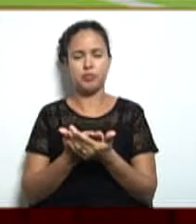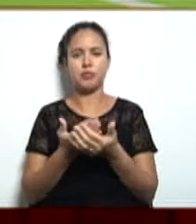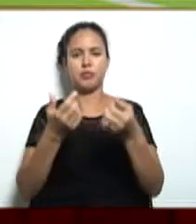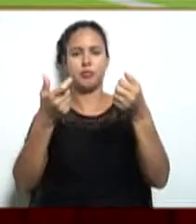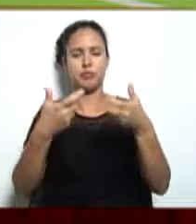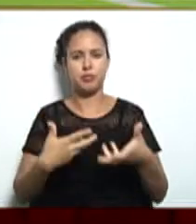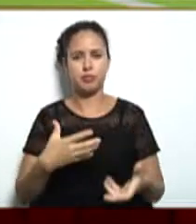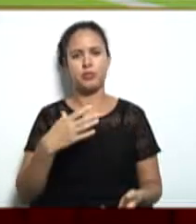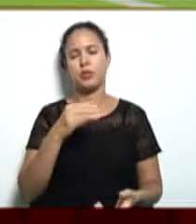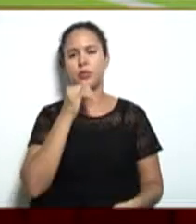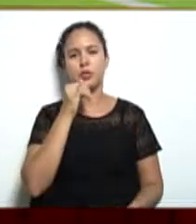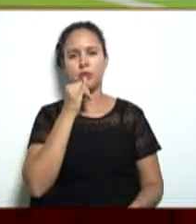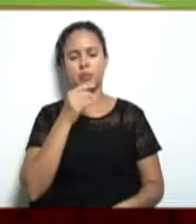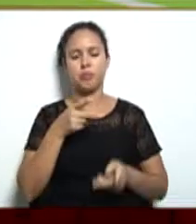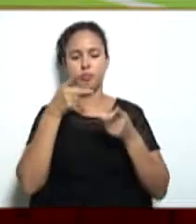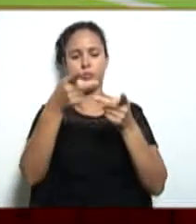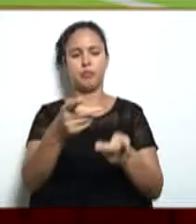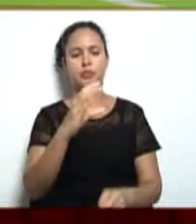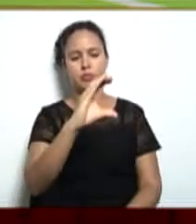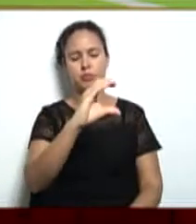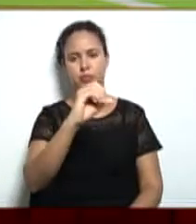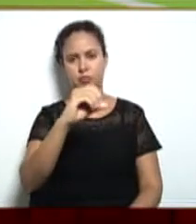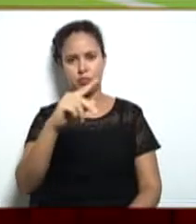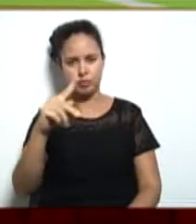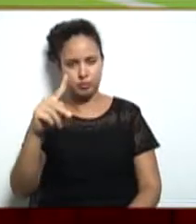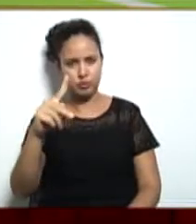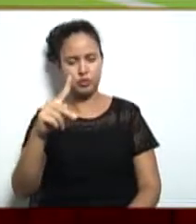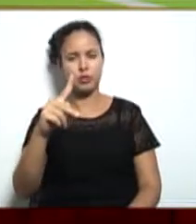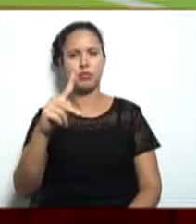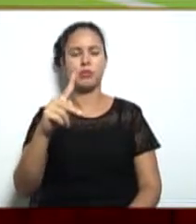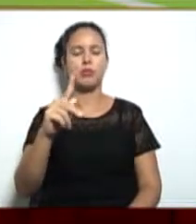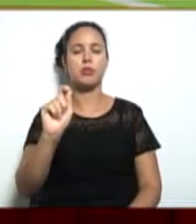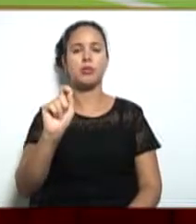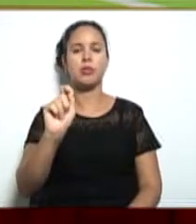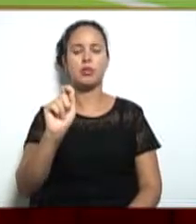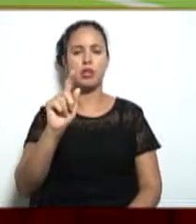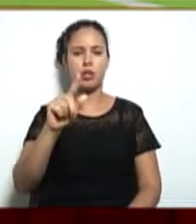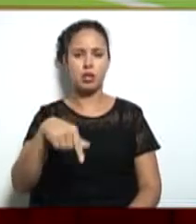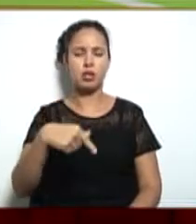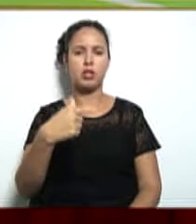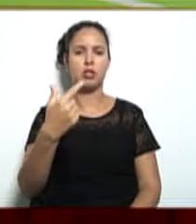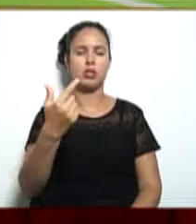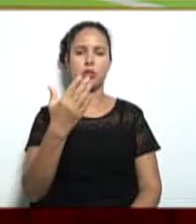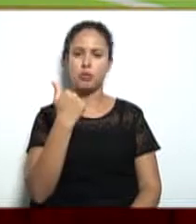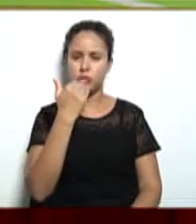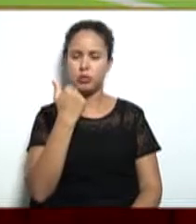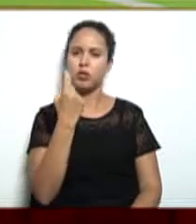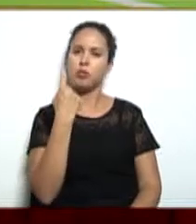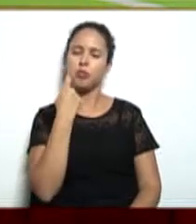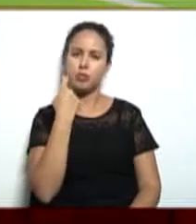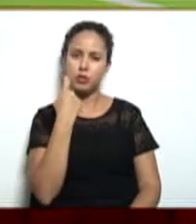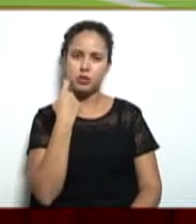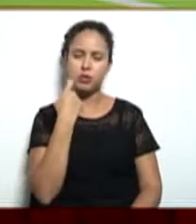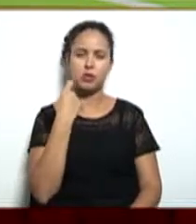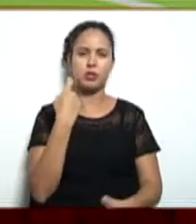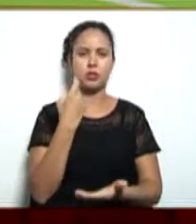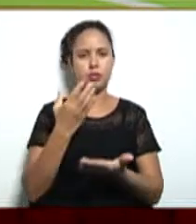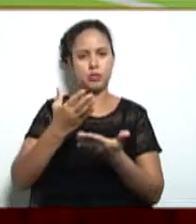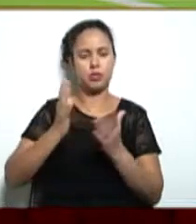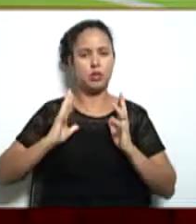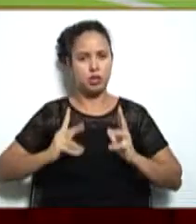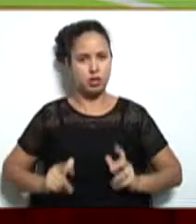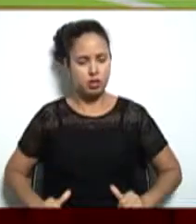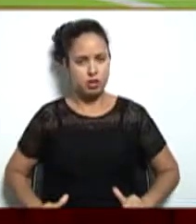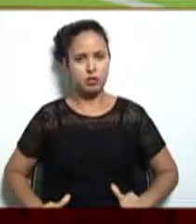uma cooperativa que trata, né, os enlatados, os peixes, né, que faz a limpeza dos alimentos